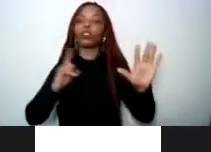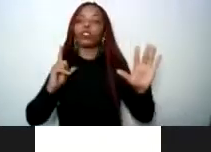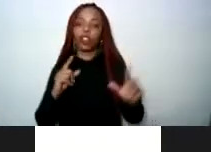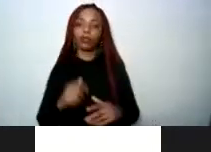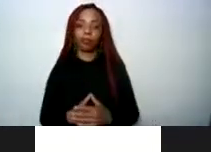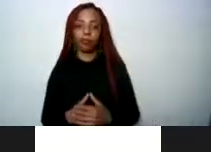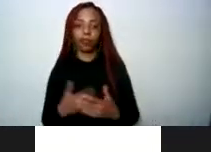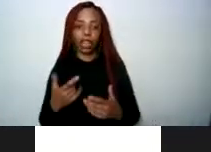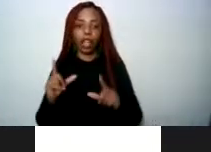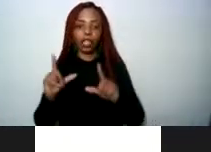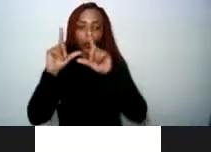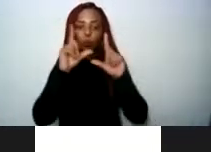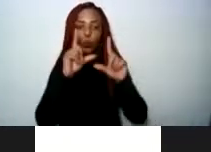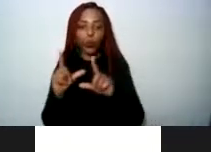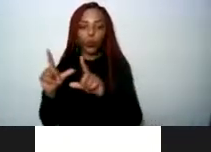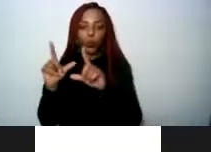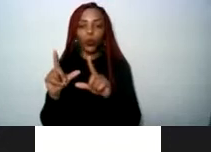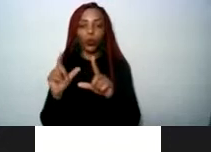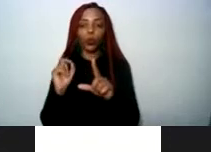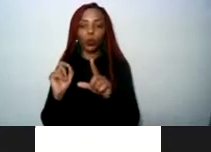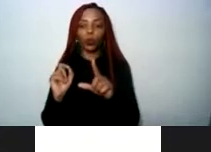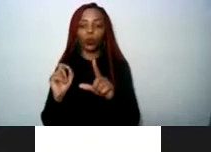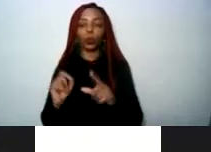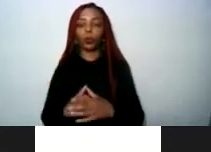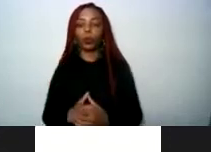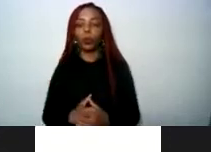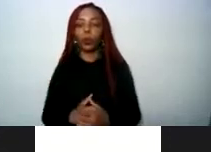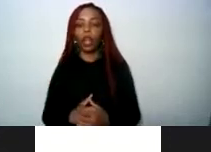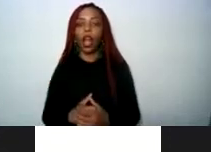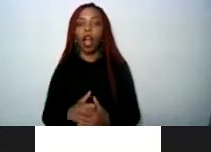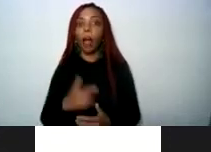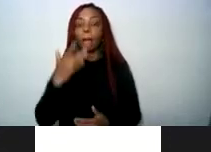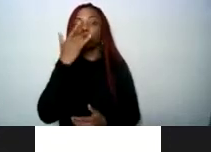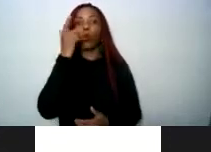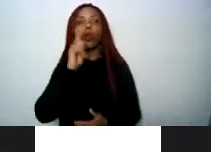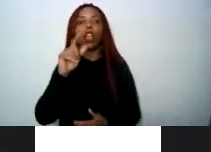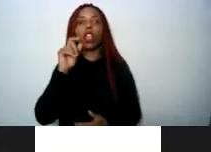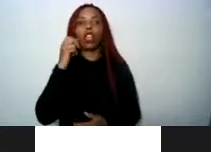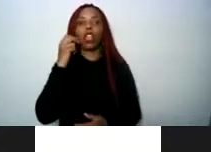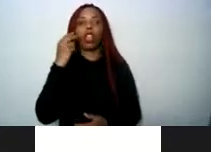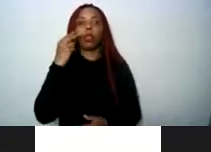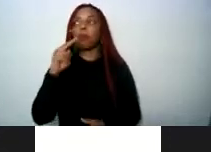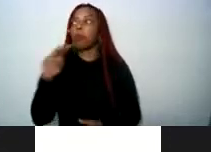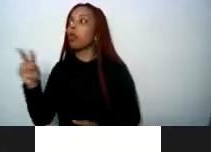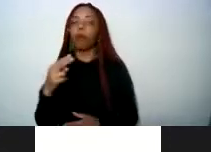pequenos buracos eles não deixam que o olhar escape para fora ele faz com que a concentração